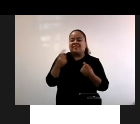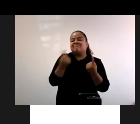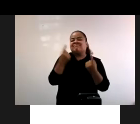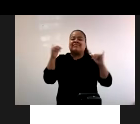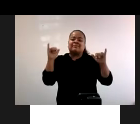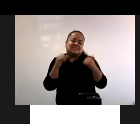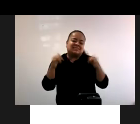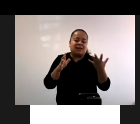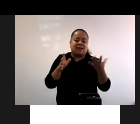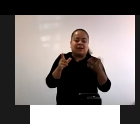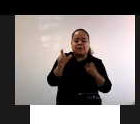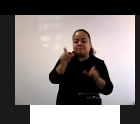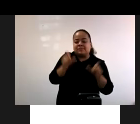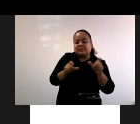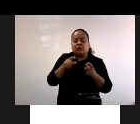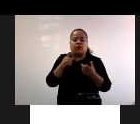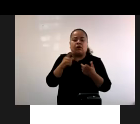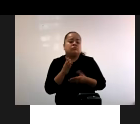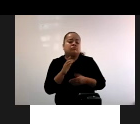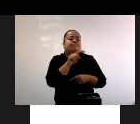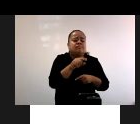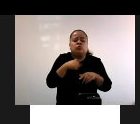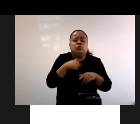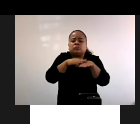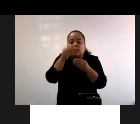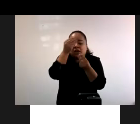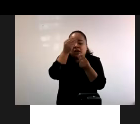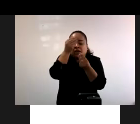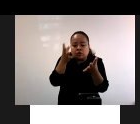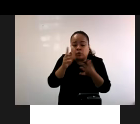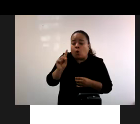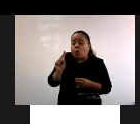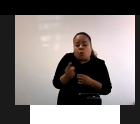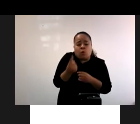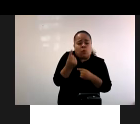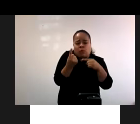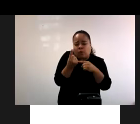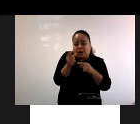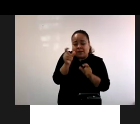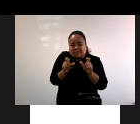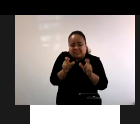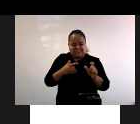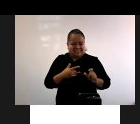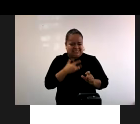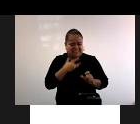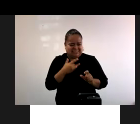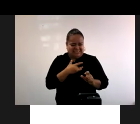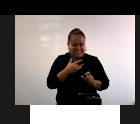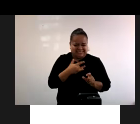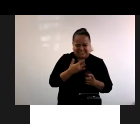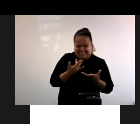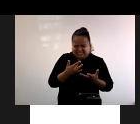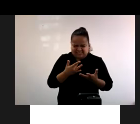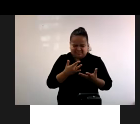vão ter algum tipo de evento e querem alguma informação. O primeiro deles é que as pessoas que tenham sintomas consistentes